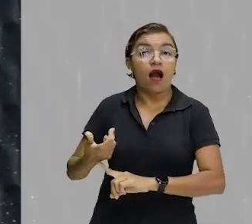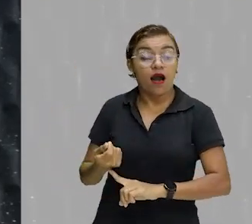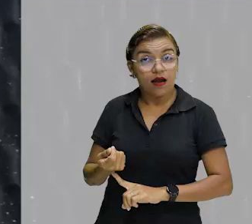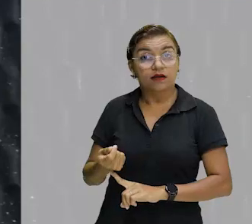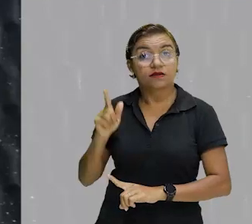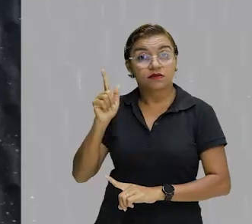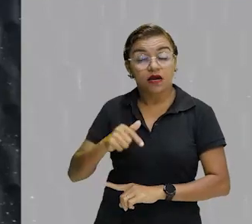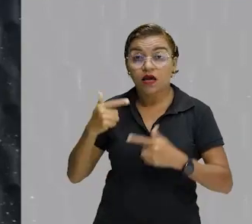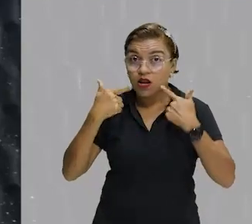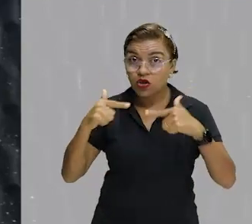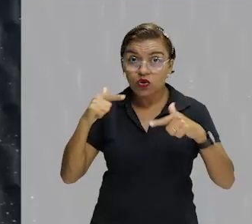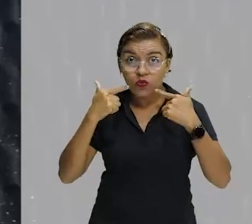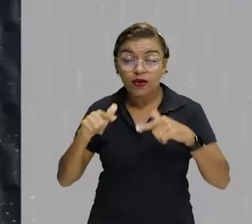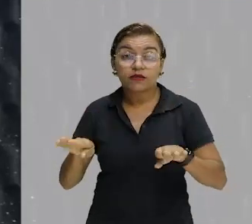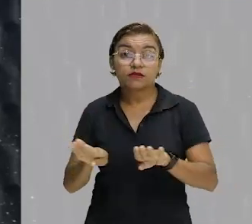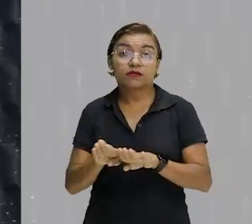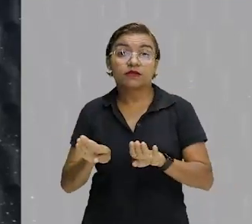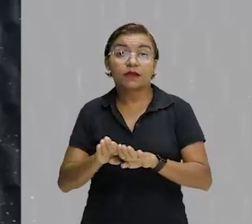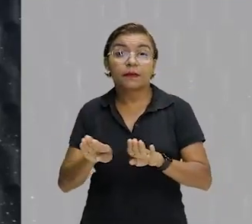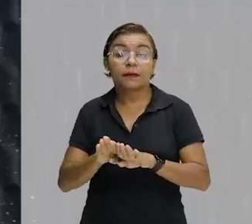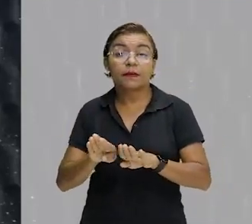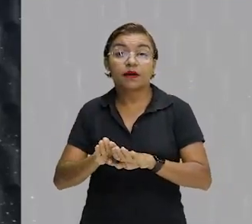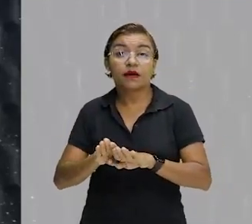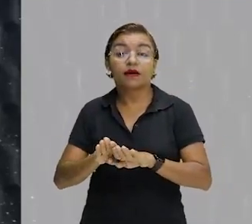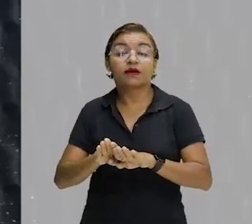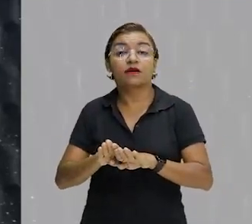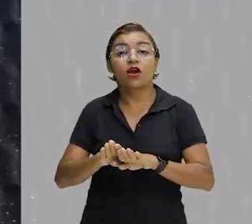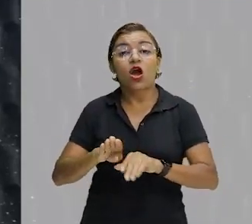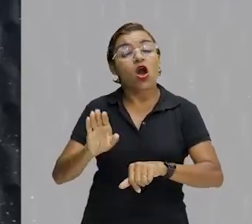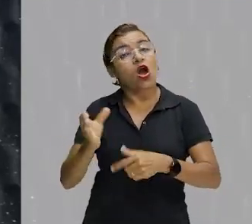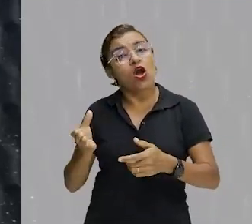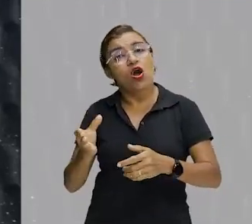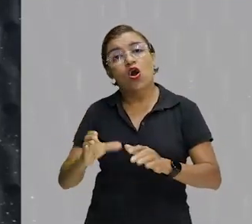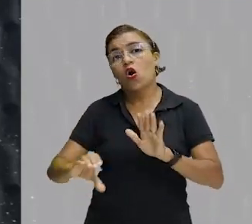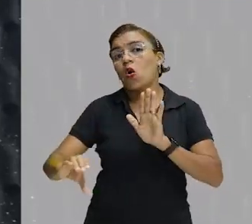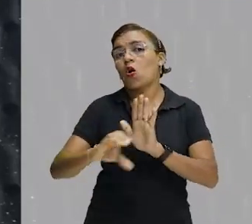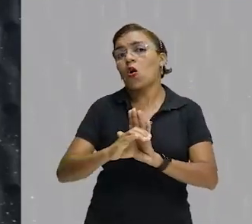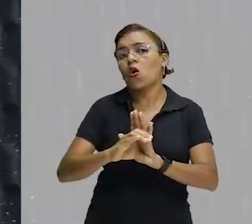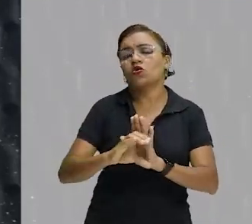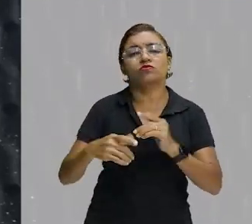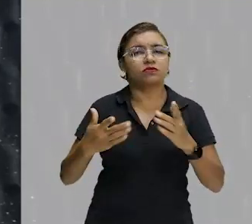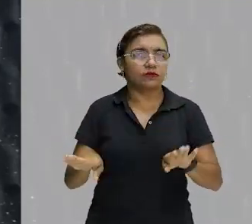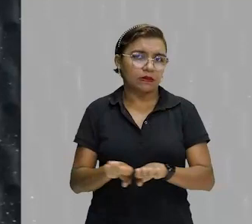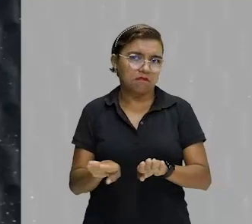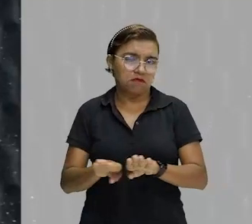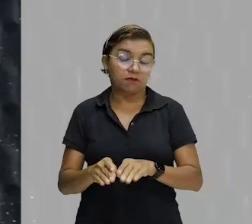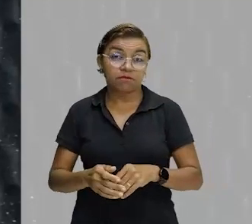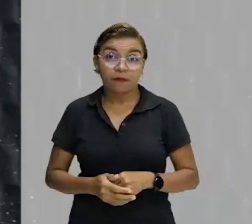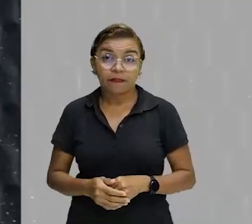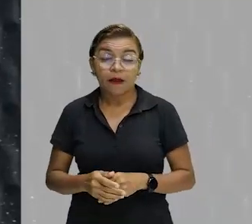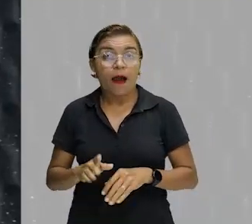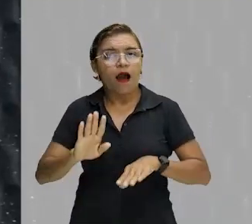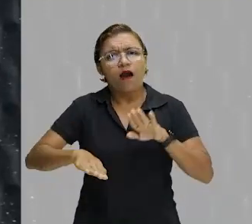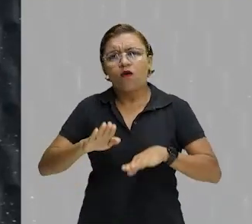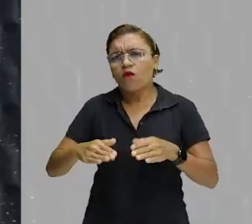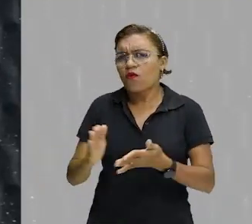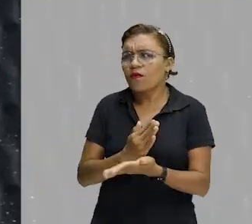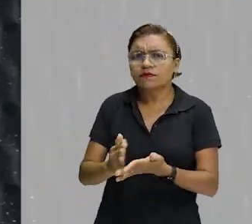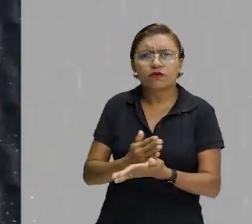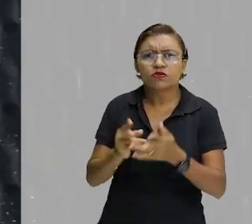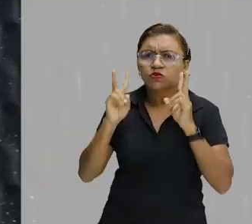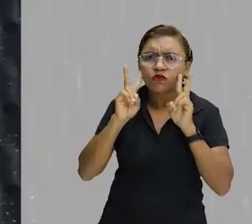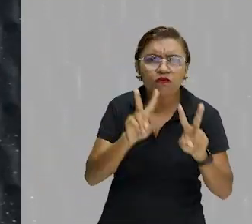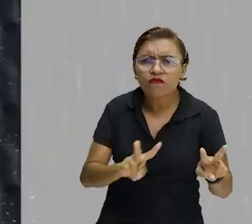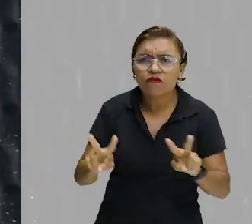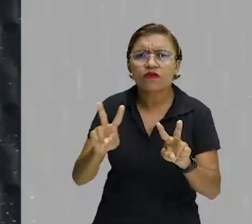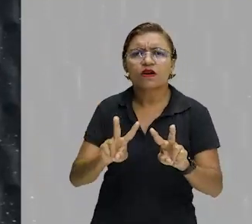E 90% da população não consegue fazer leitura de uma obra dessa. Por quê? Porque a gente não tem a preocupação de